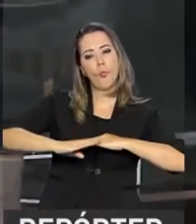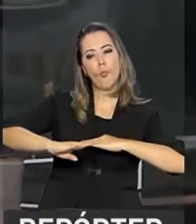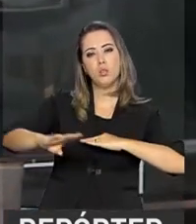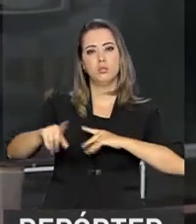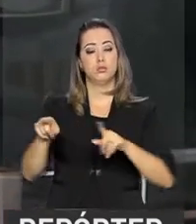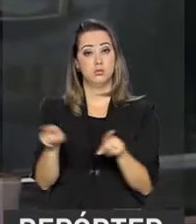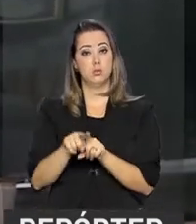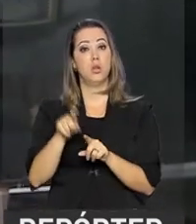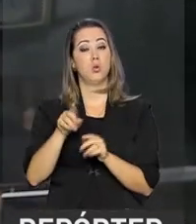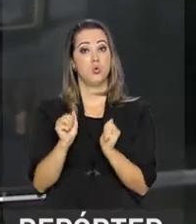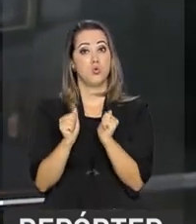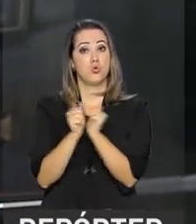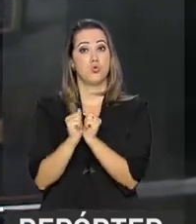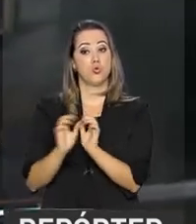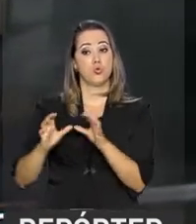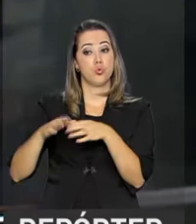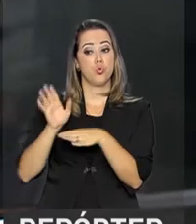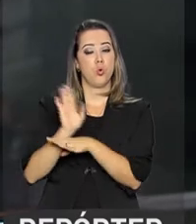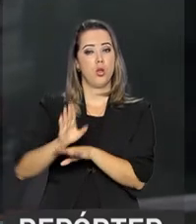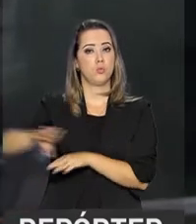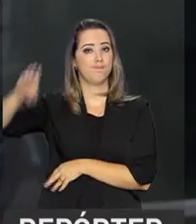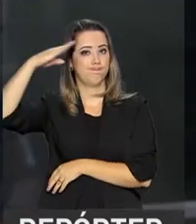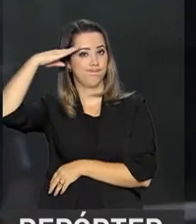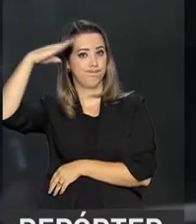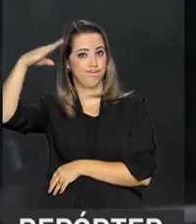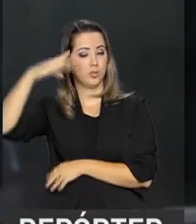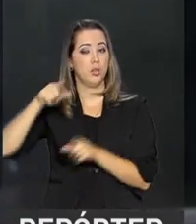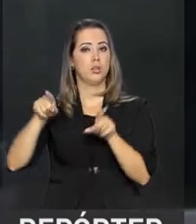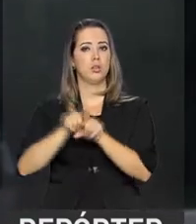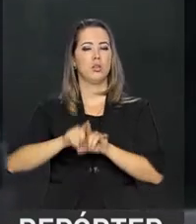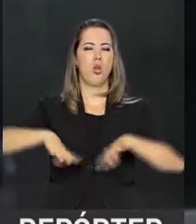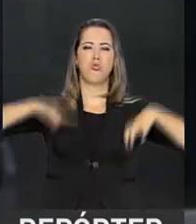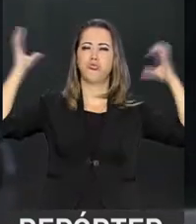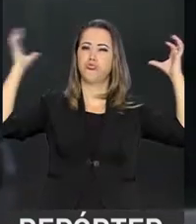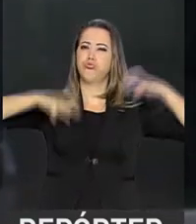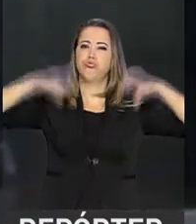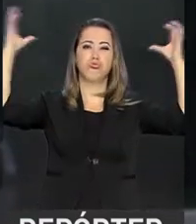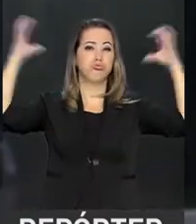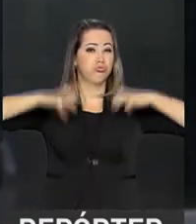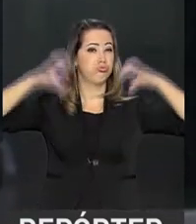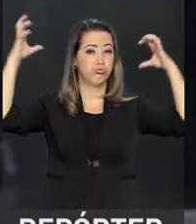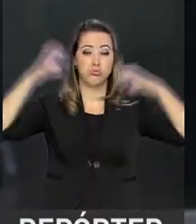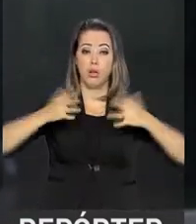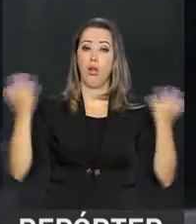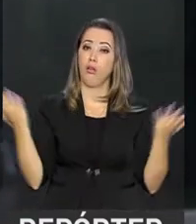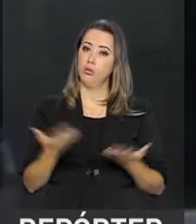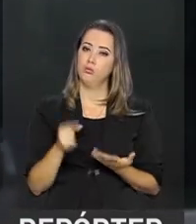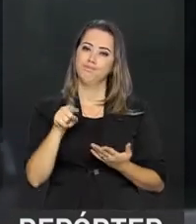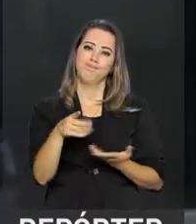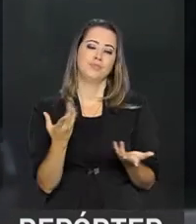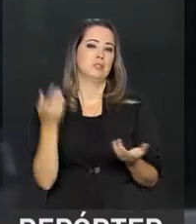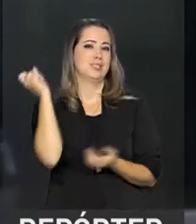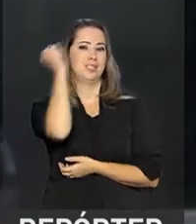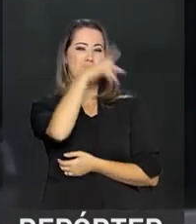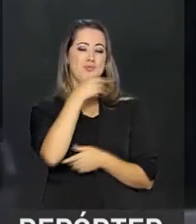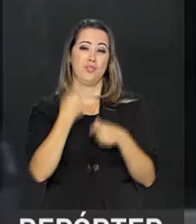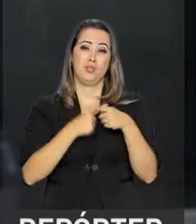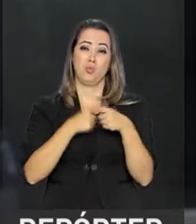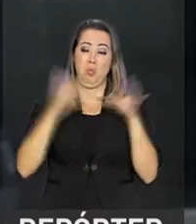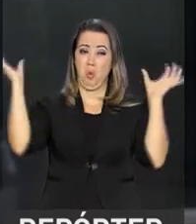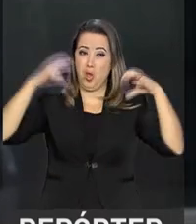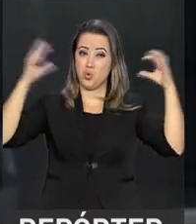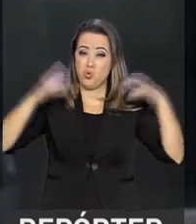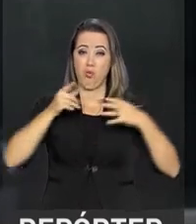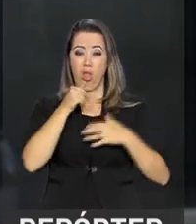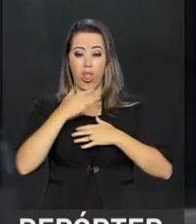brasileiro nessa época de fortes chuvas na região inverno amazônico os trabalhos de pavimentação eles ficam impossibilitados portanto